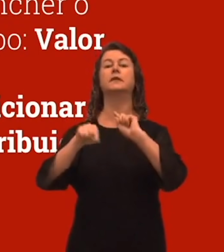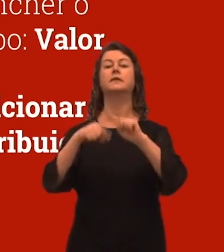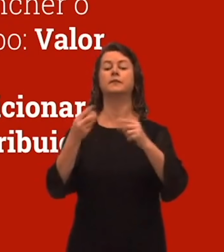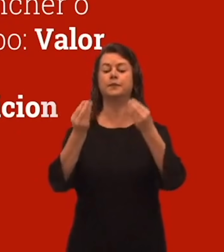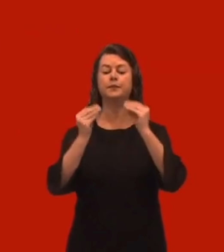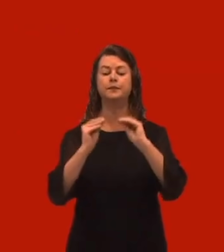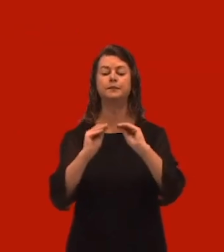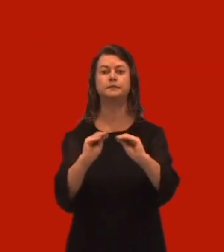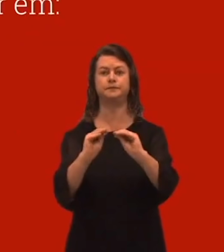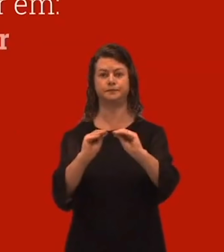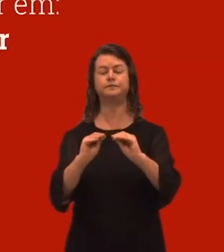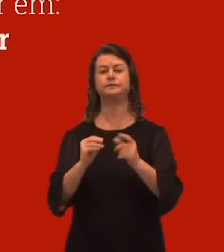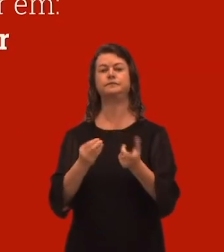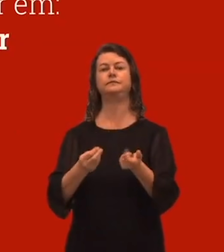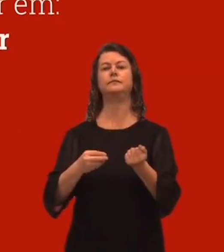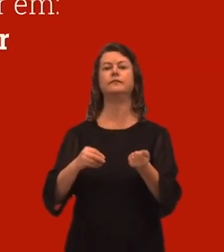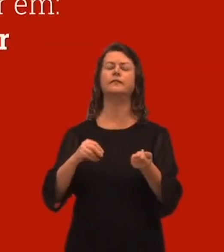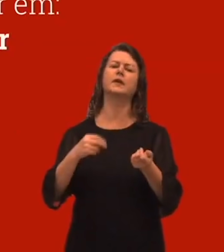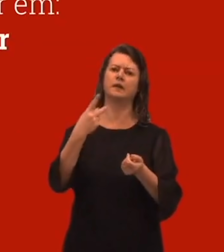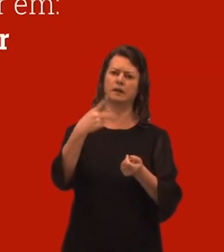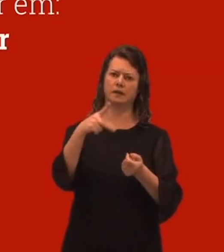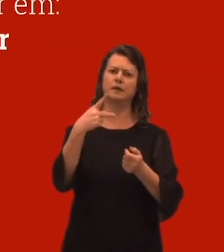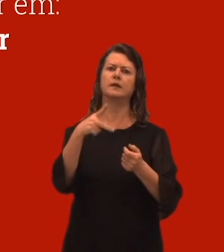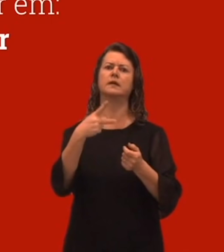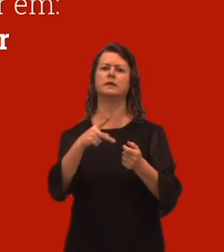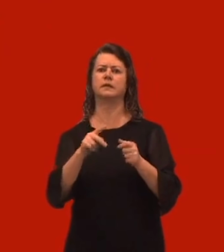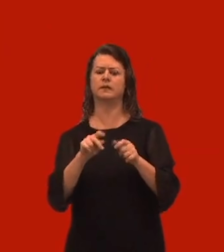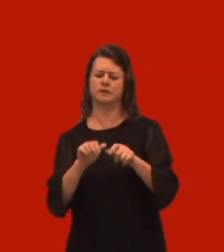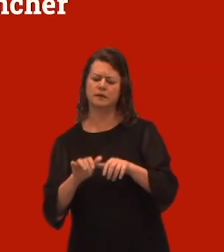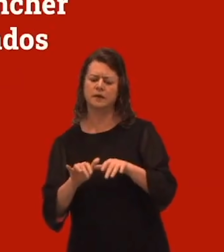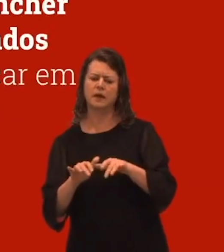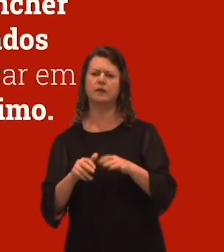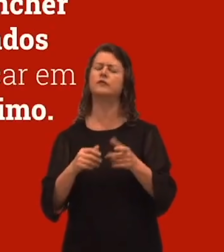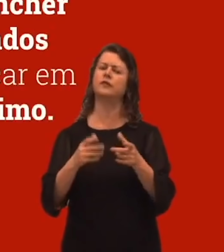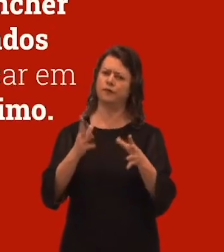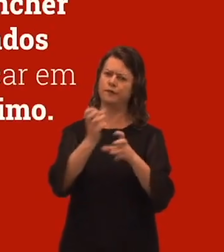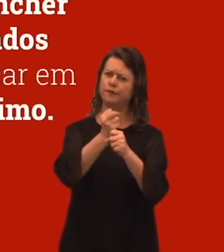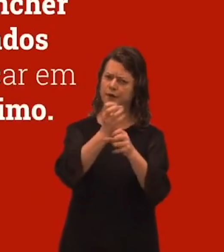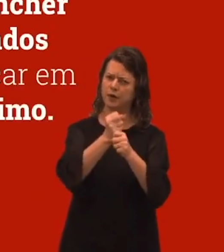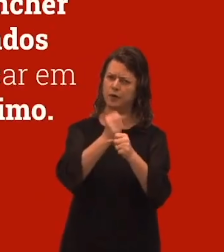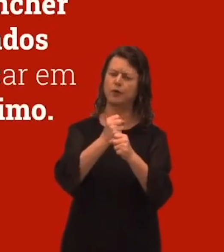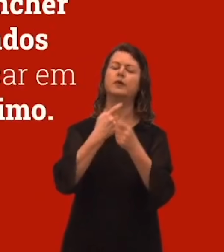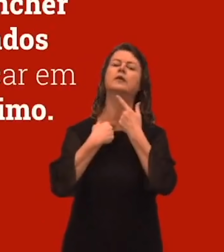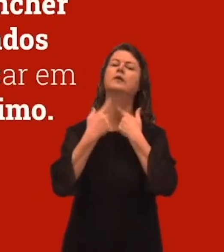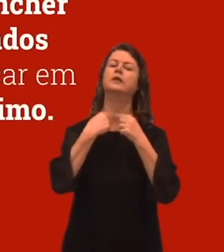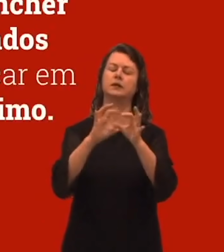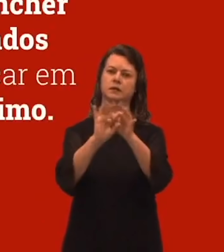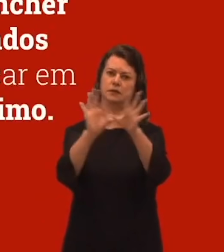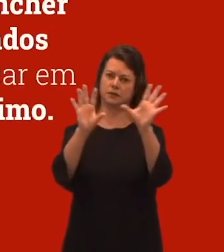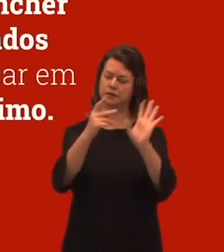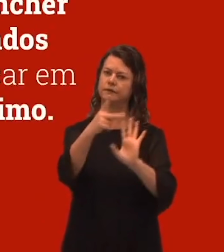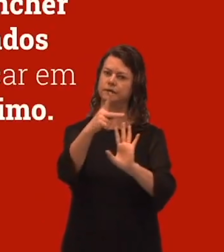valor, vai clicar lá em cima em pagar, preencha com os seus dados novamente,